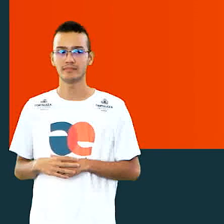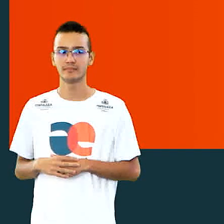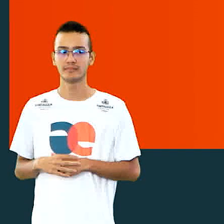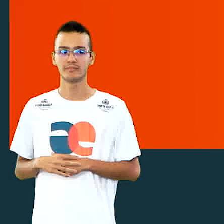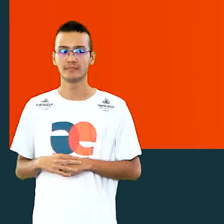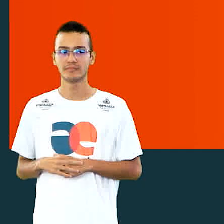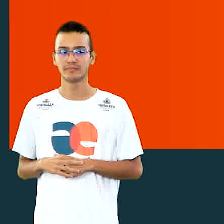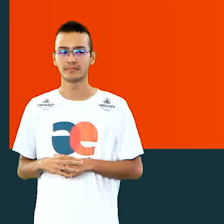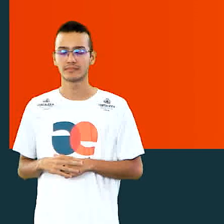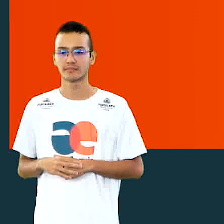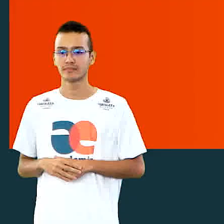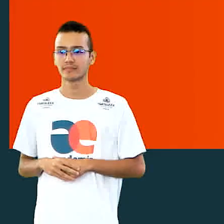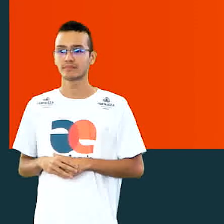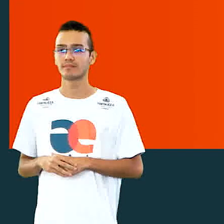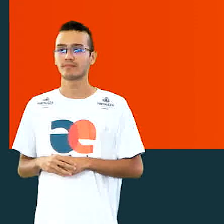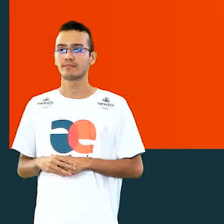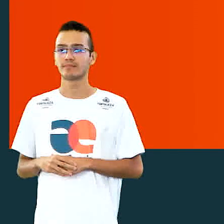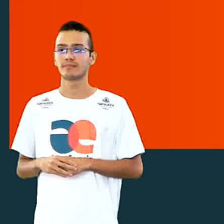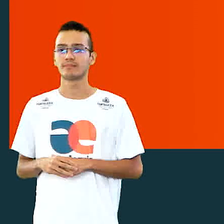Bora?